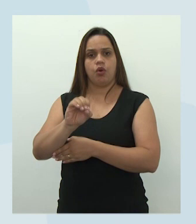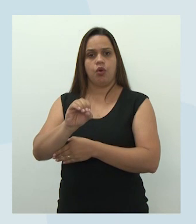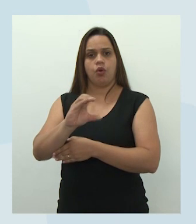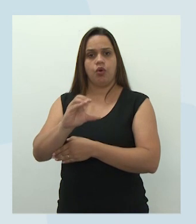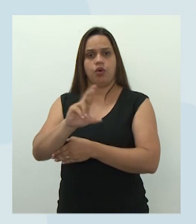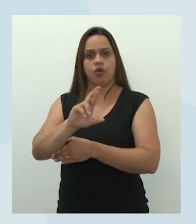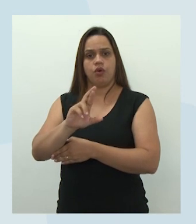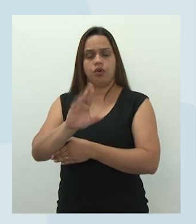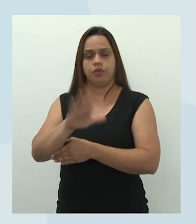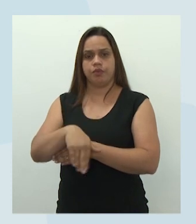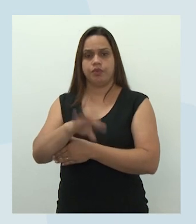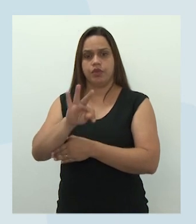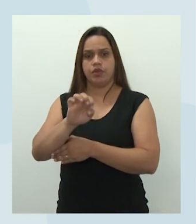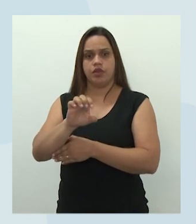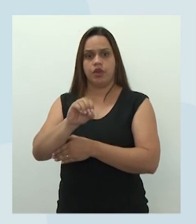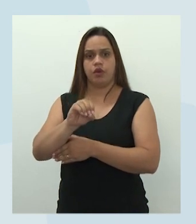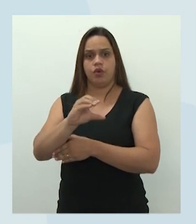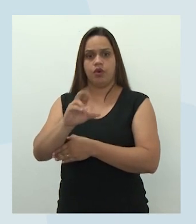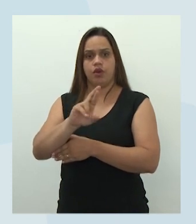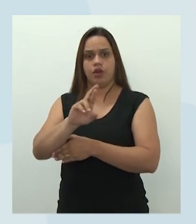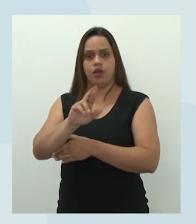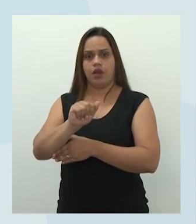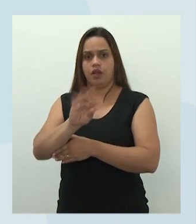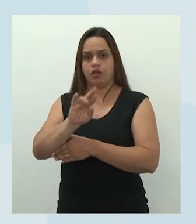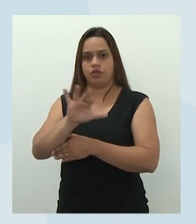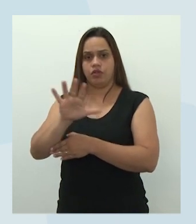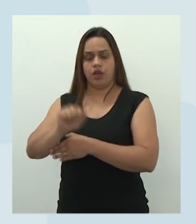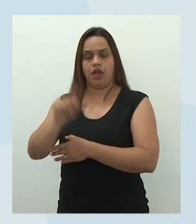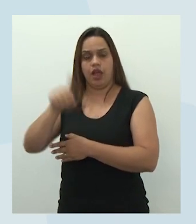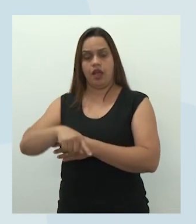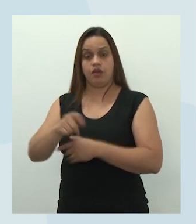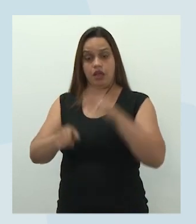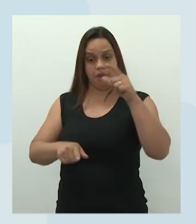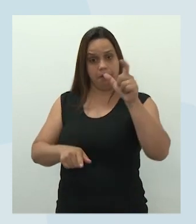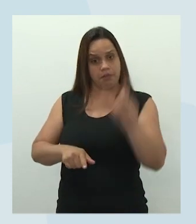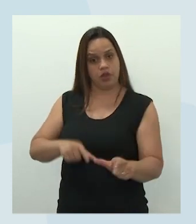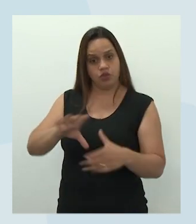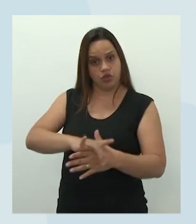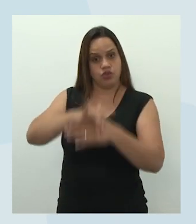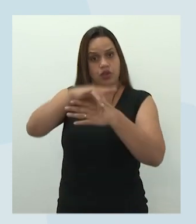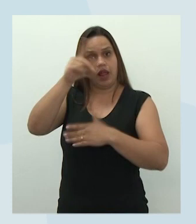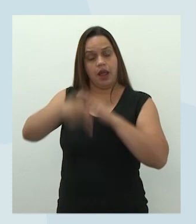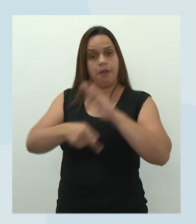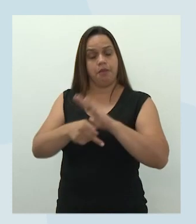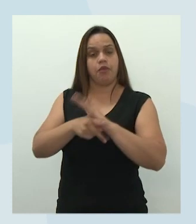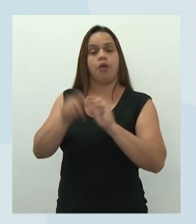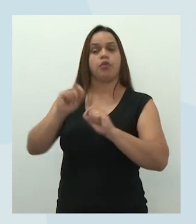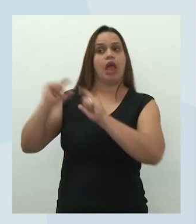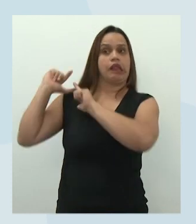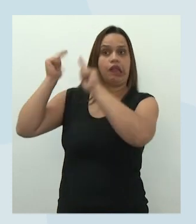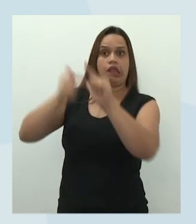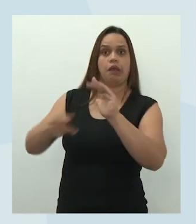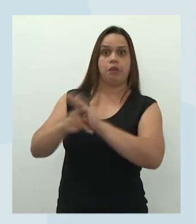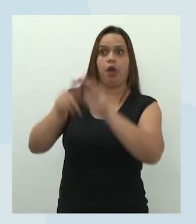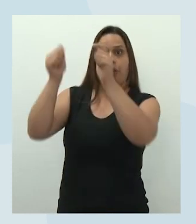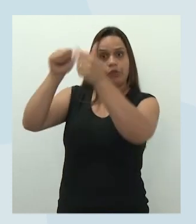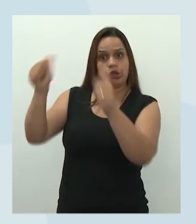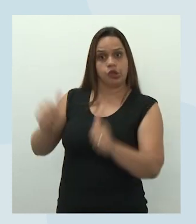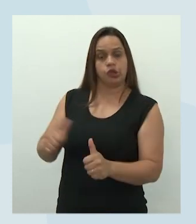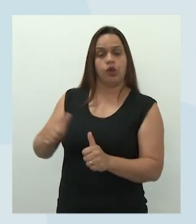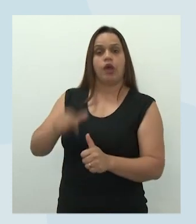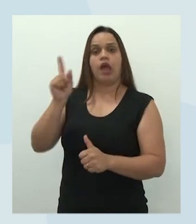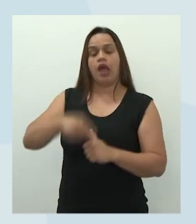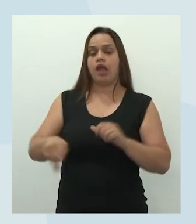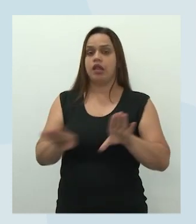lideranças eram tidas como um descendente direto de algum dos deuses, né? Muitos eram os líderes das guerras,